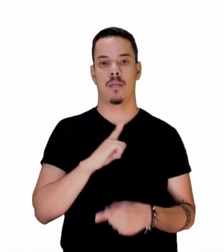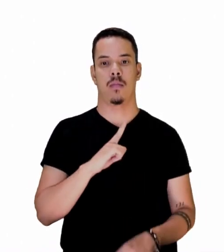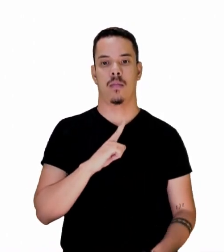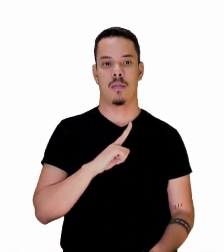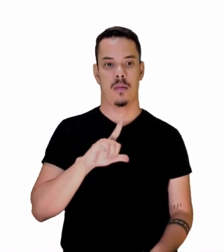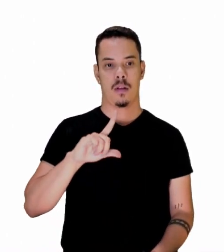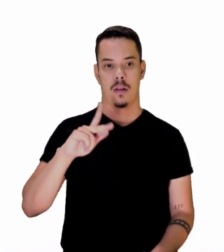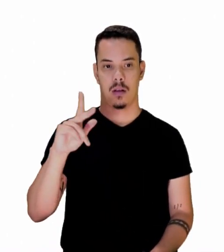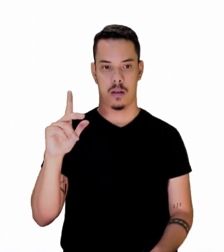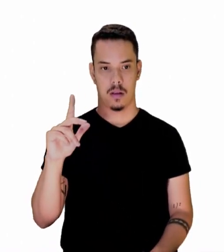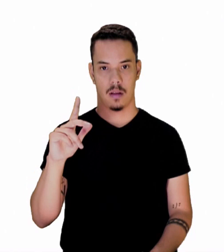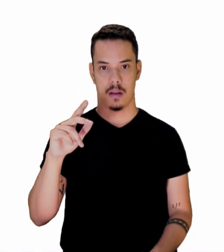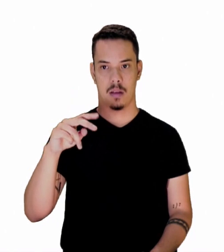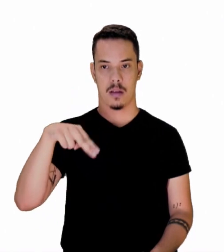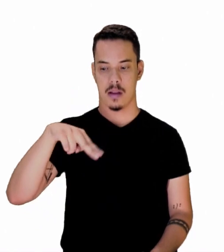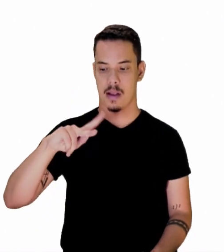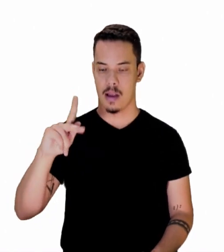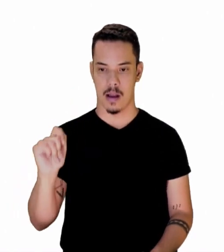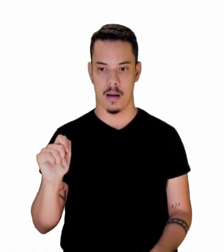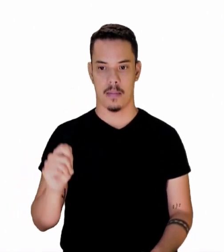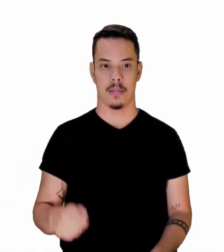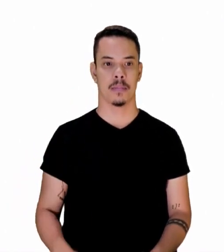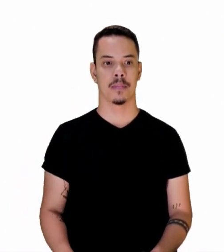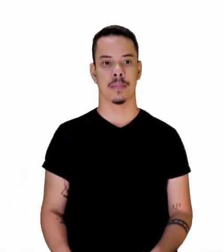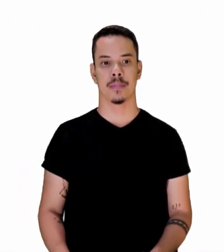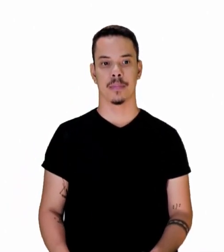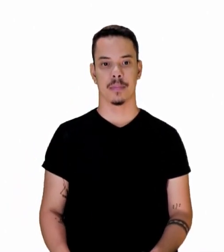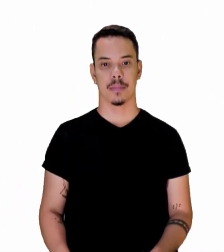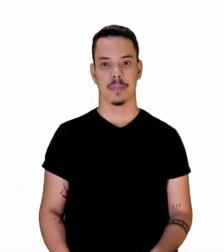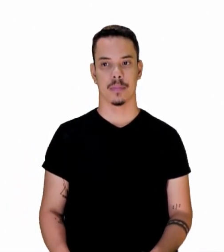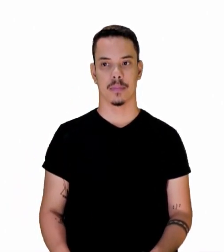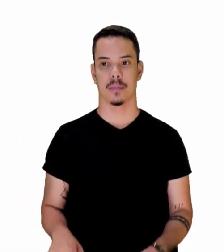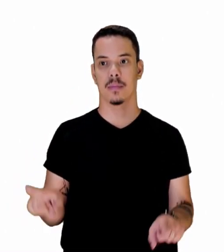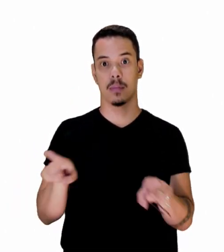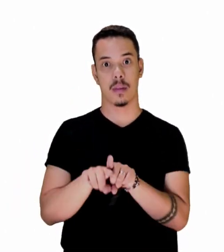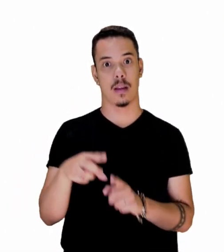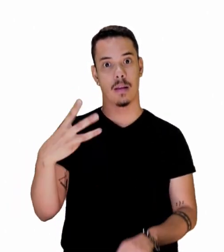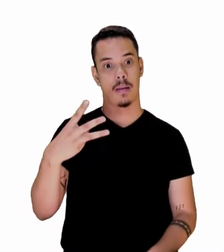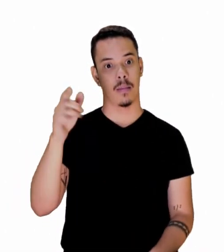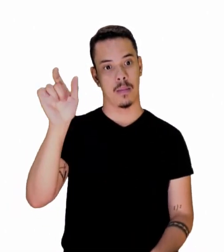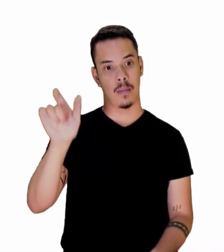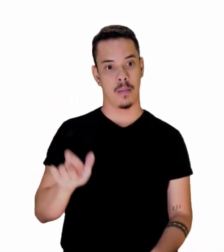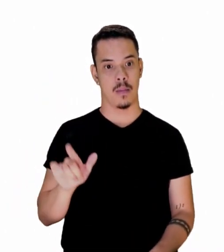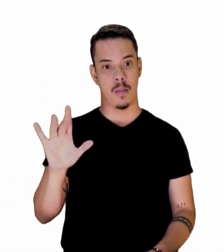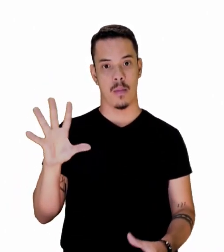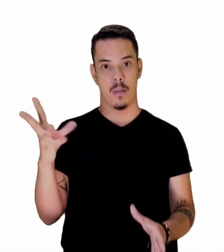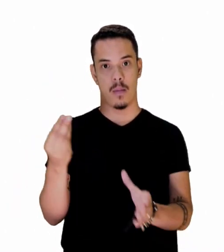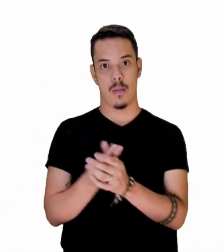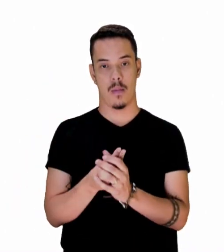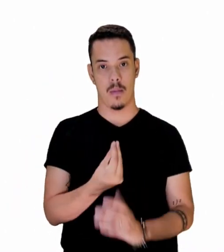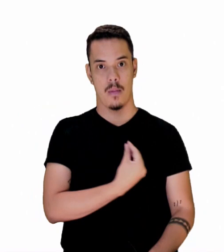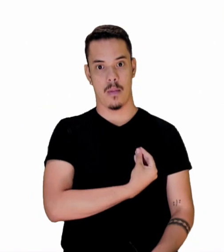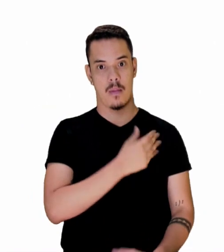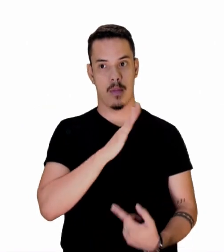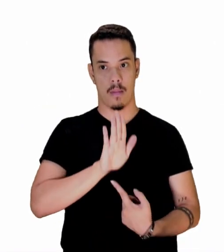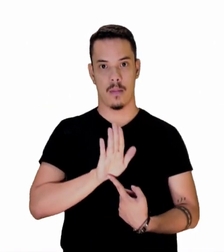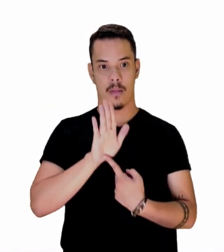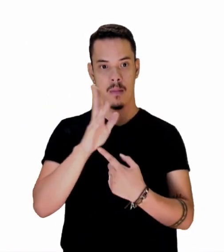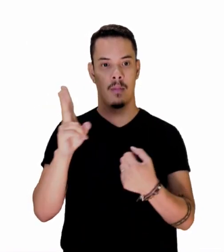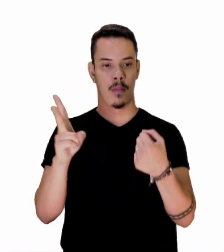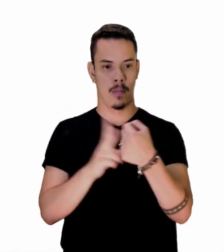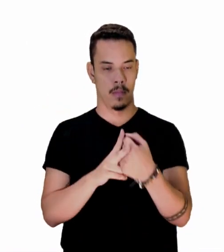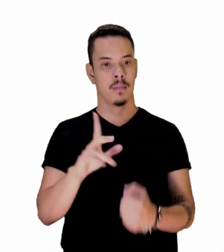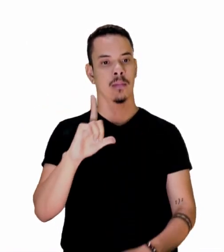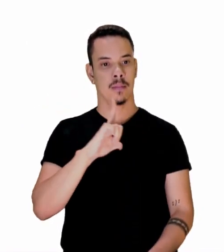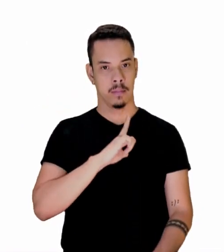NH. Leva acento circunflexo a terceira pessoa do plural do presente do indicativo dos verbos